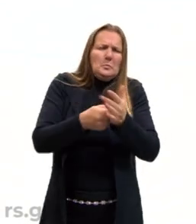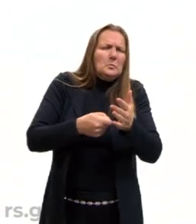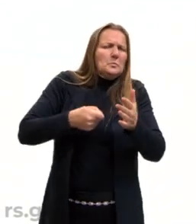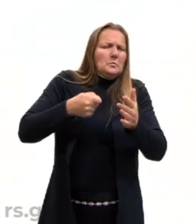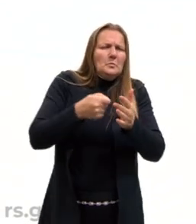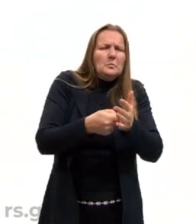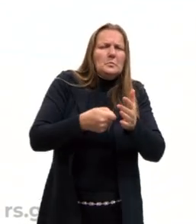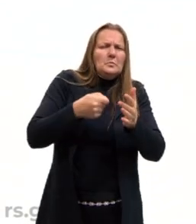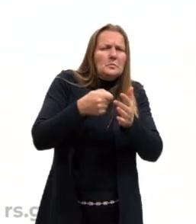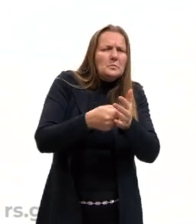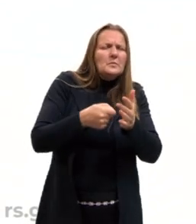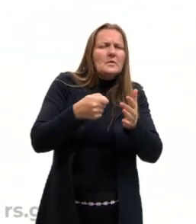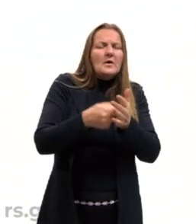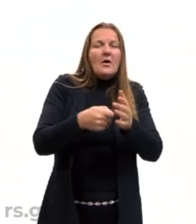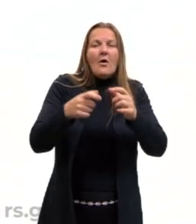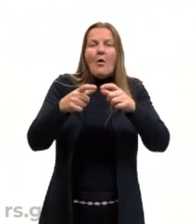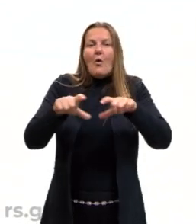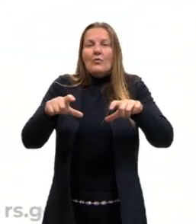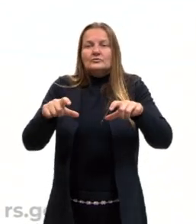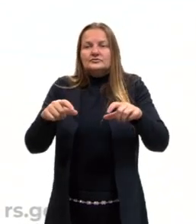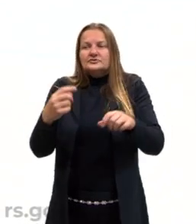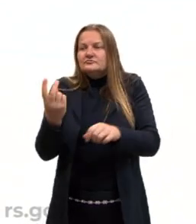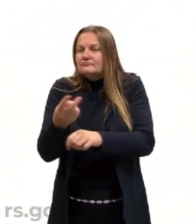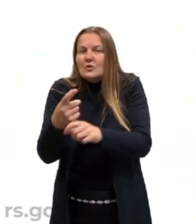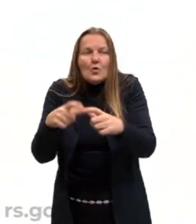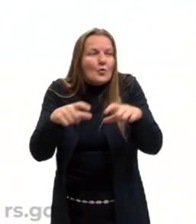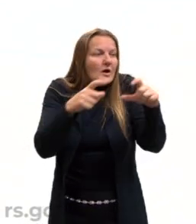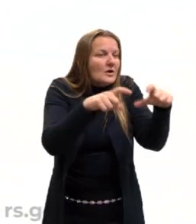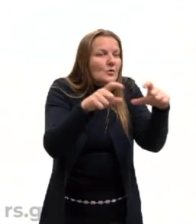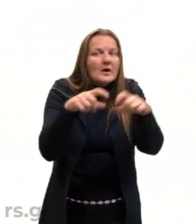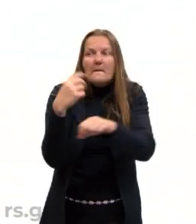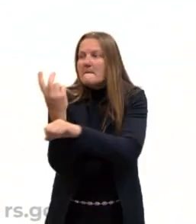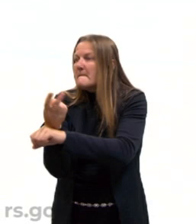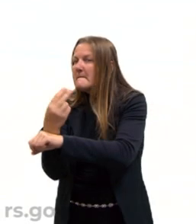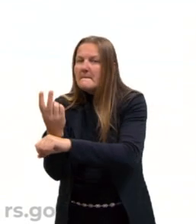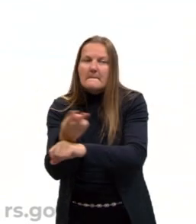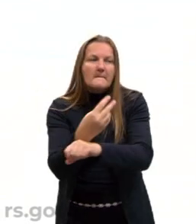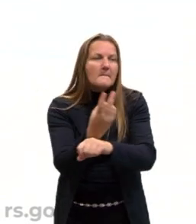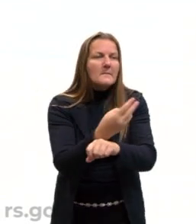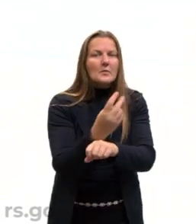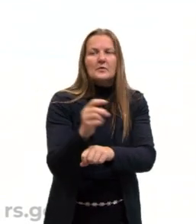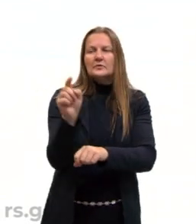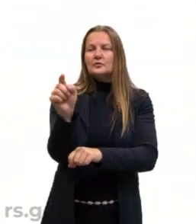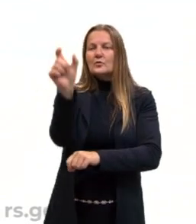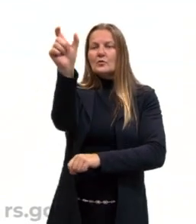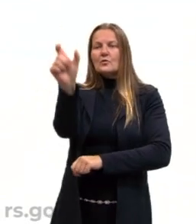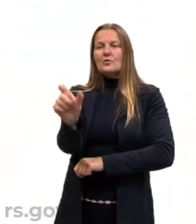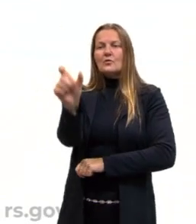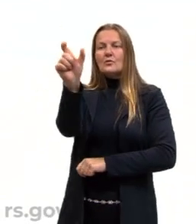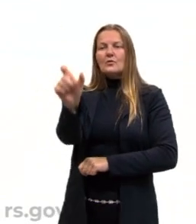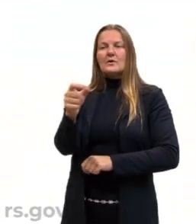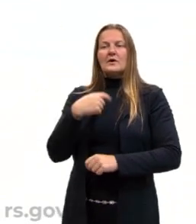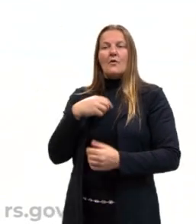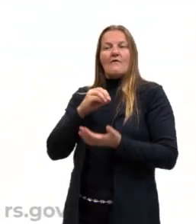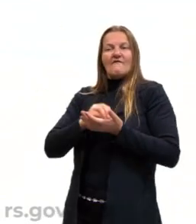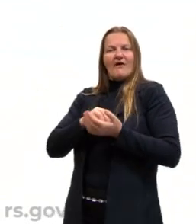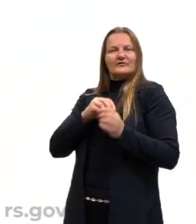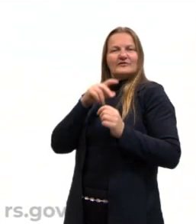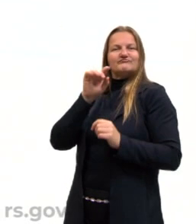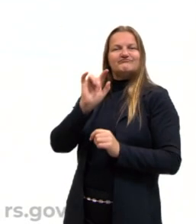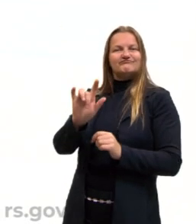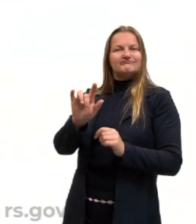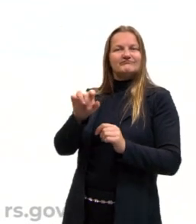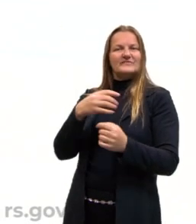por onde quiser por todos os lugares que busquei tu era minha necessidade Tu eras minha